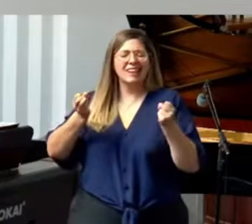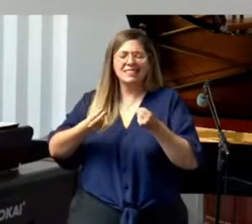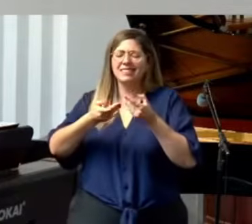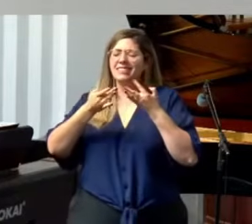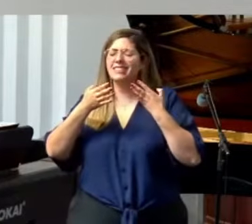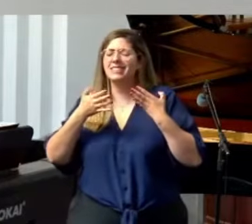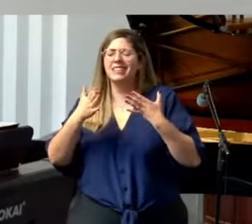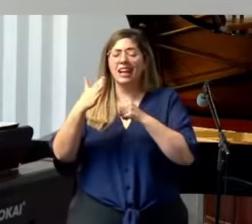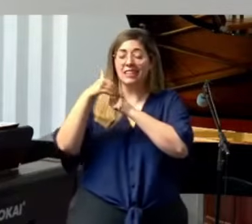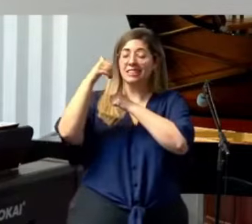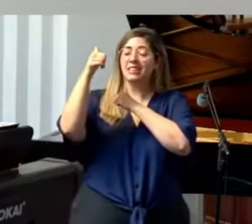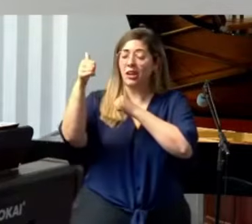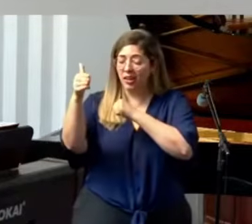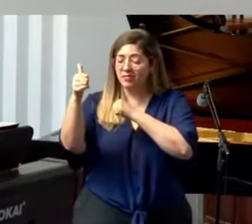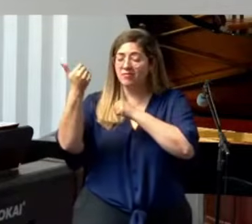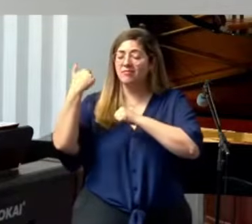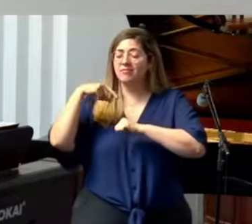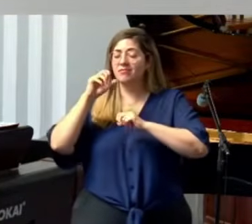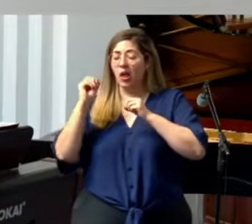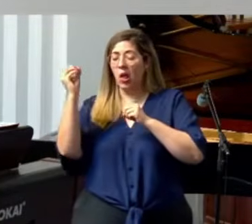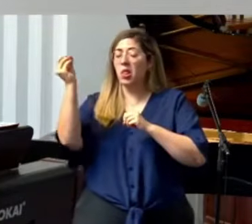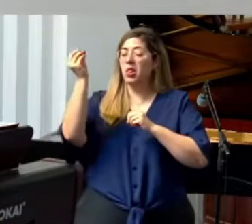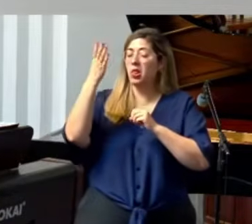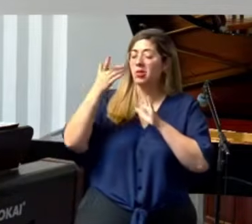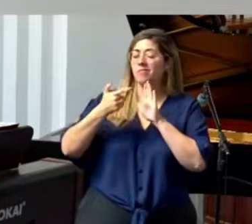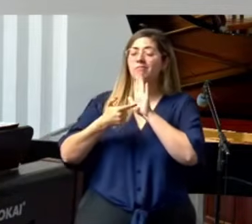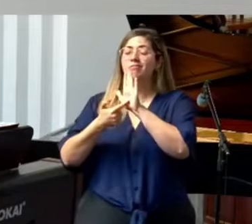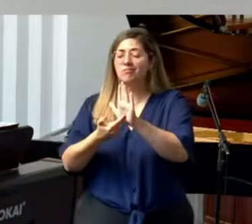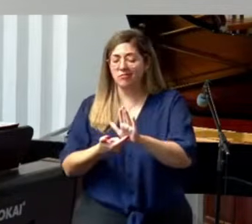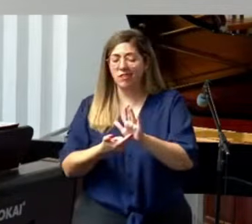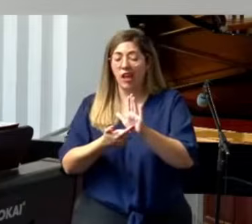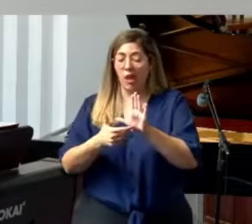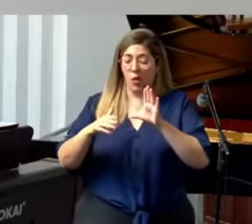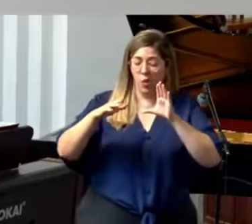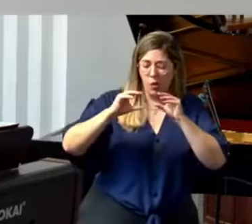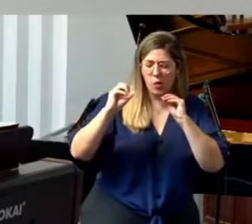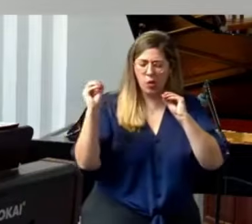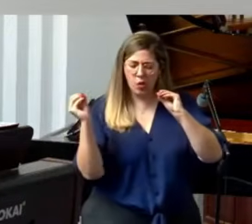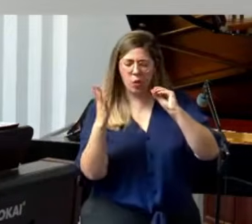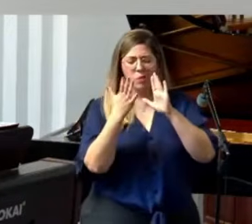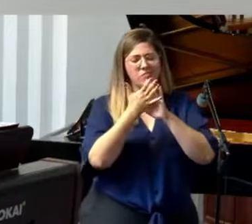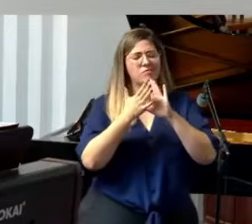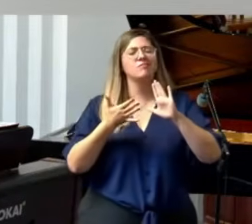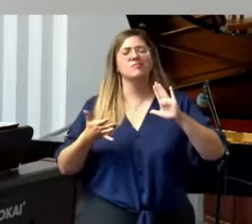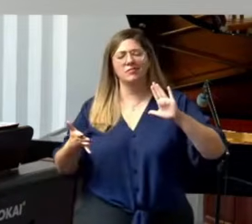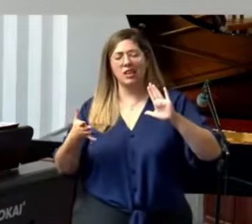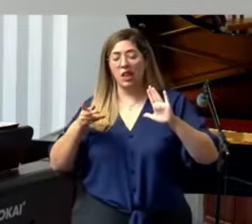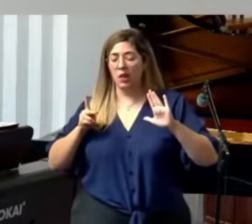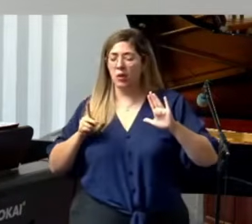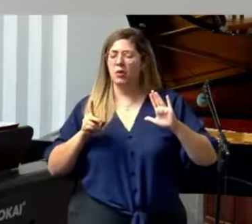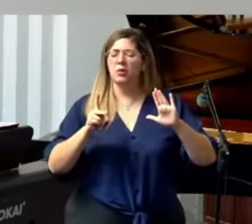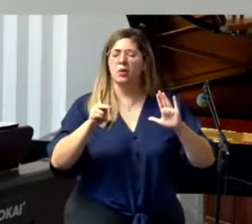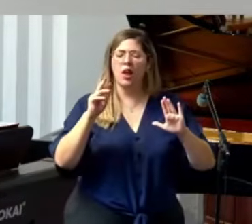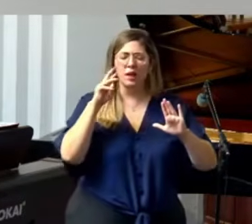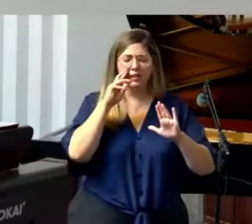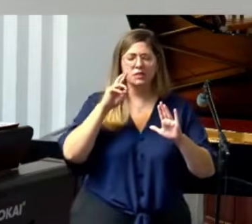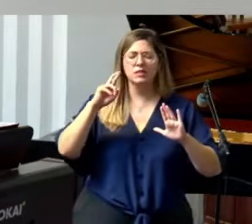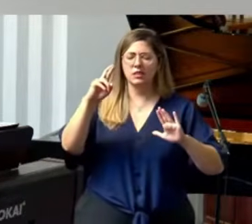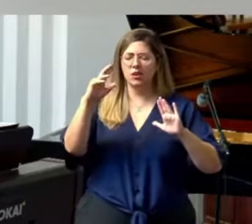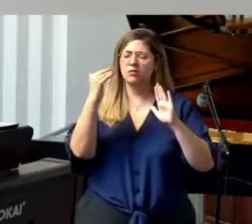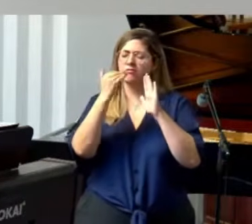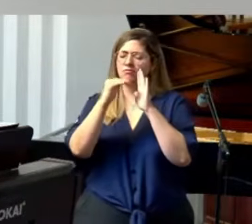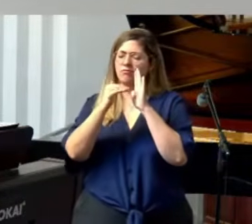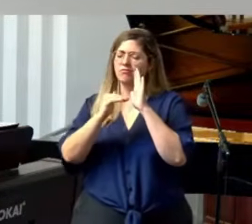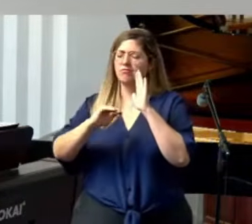somos chamados a sermos luz em meio às trevas. E a melhor forma, Pai, de continuarmos com esta